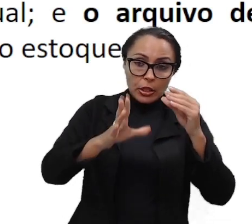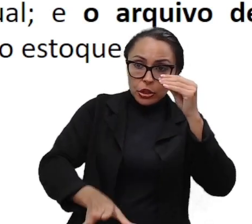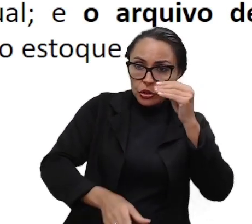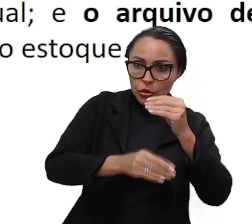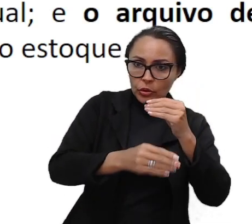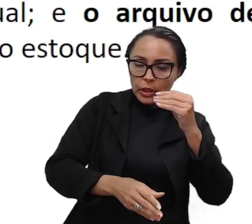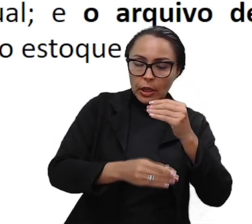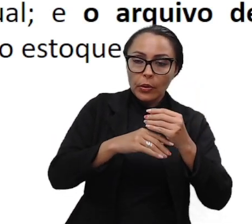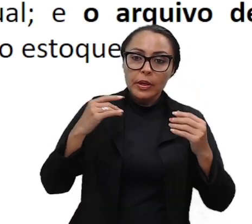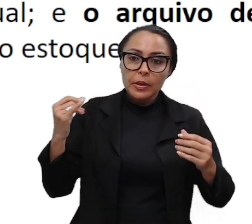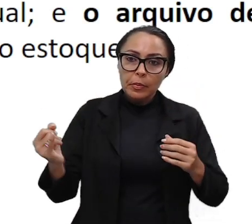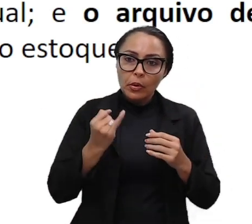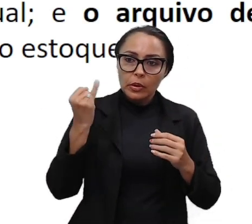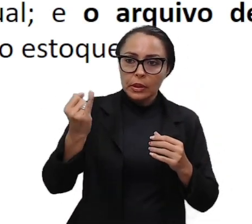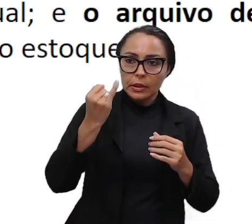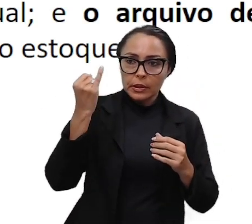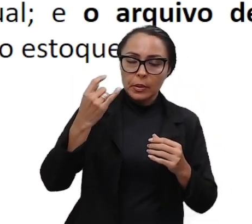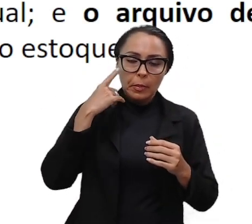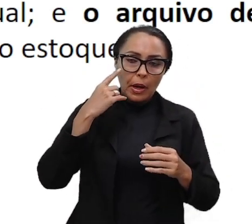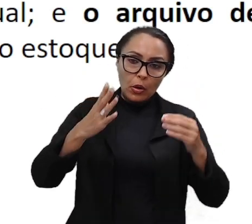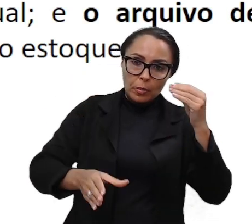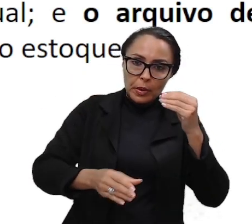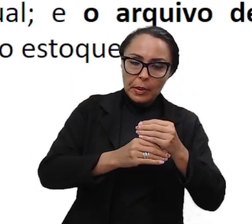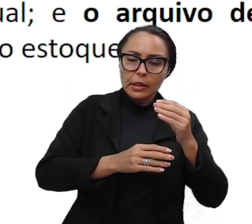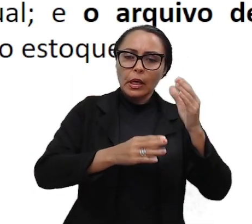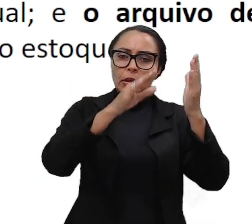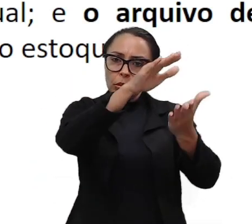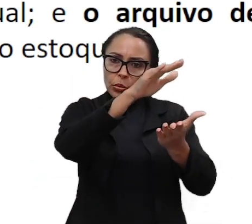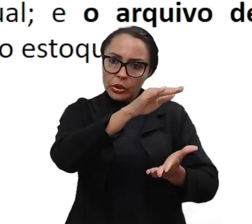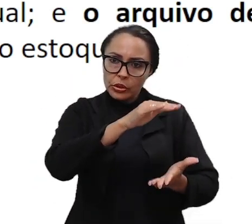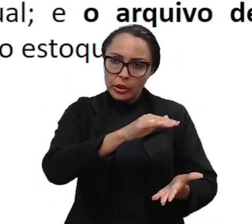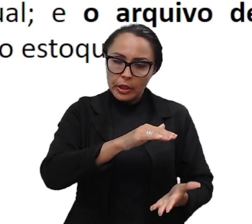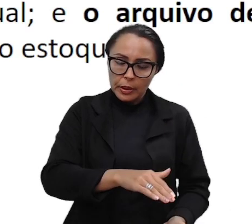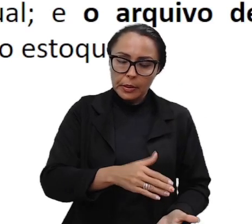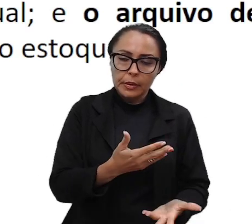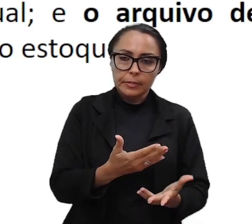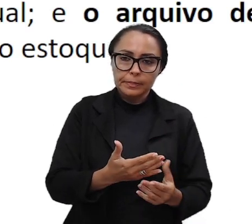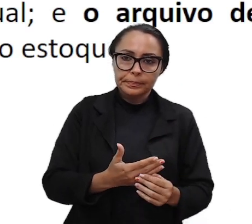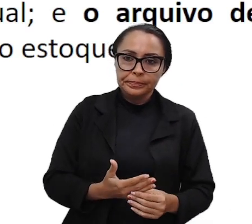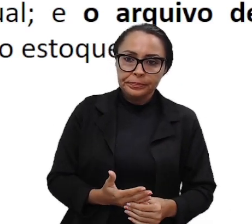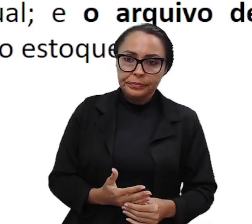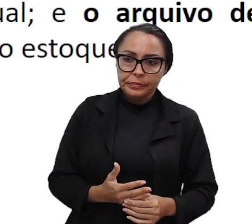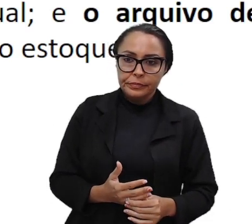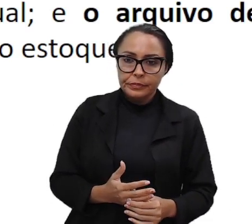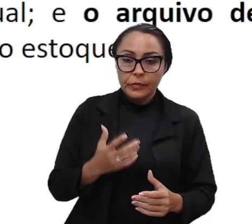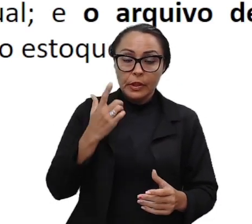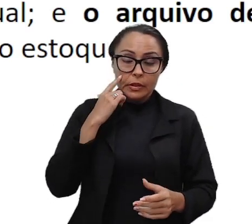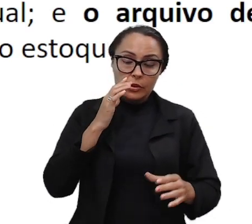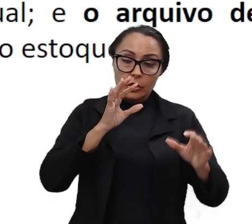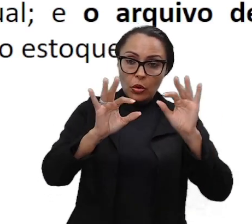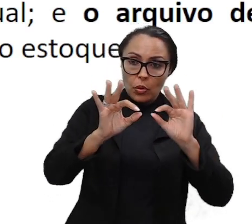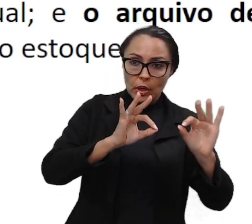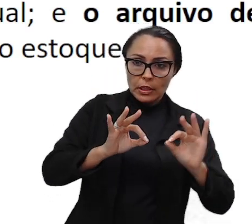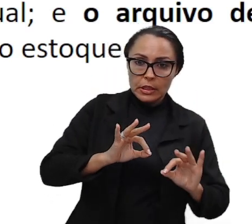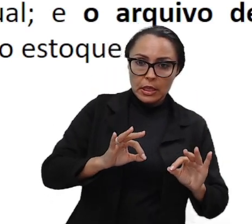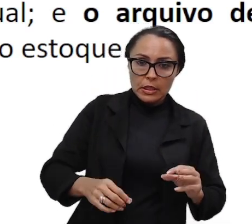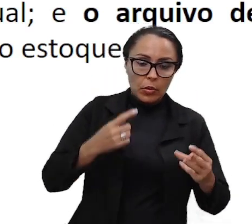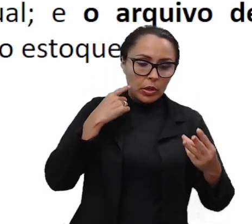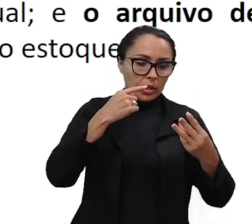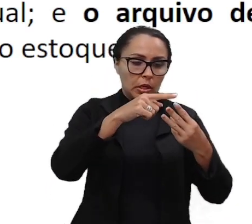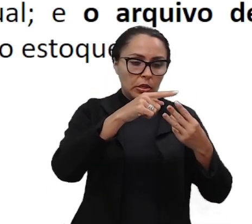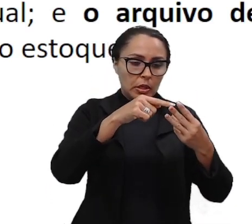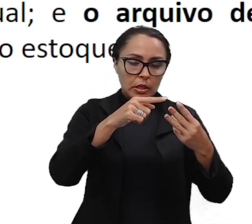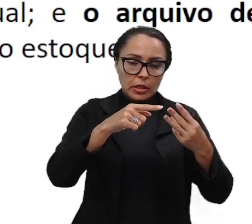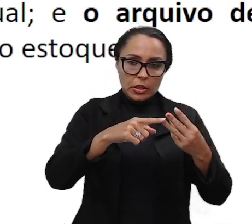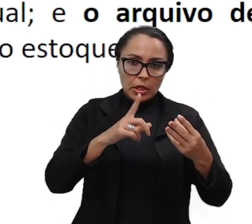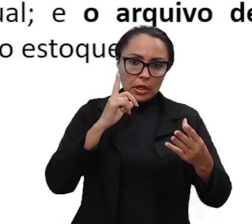adicional necessária para complementar o estoque a fim de atender a demanda. Isso exige a manutenção em 3 registros principais do